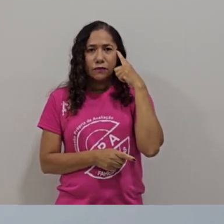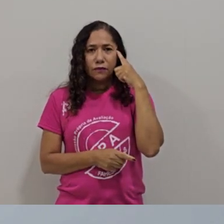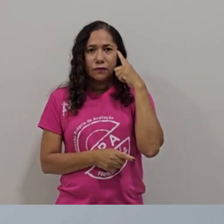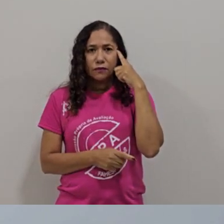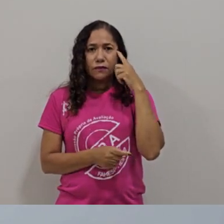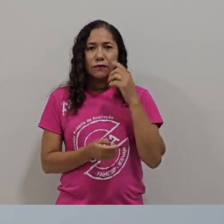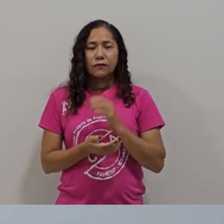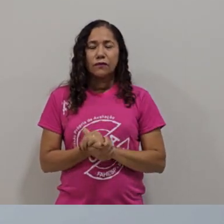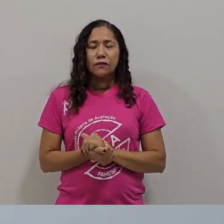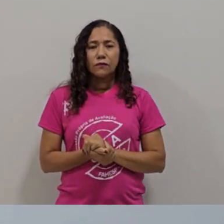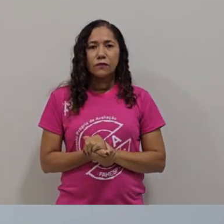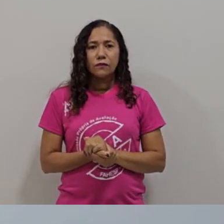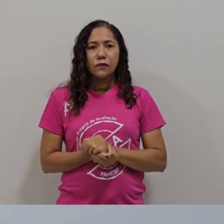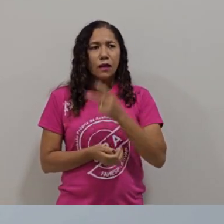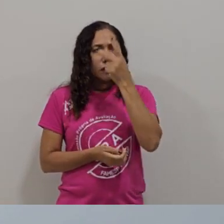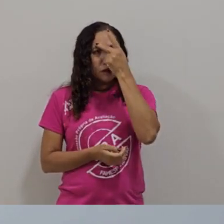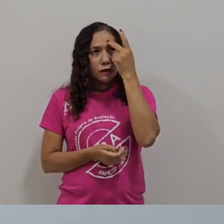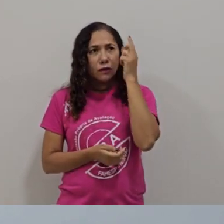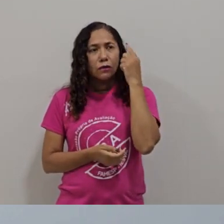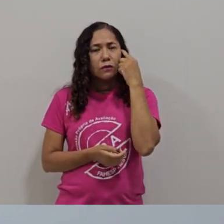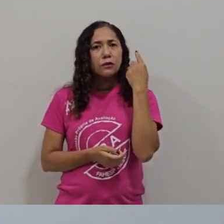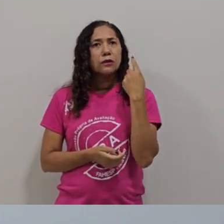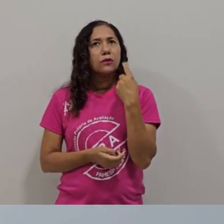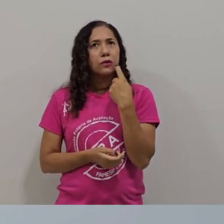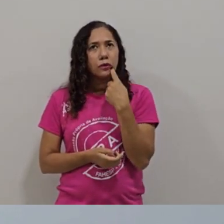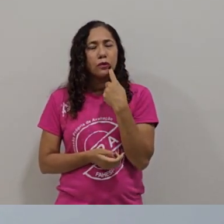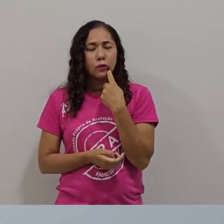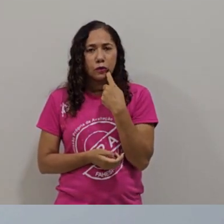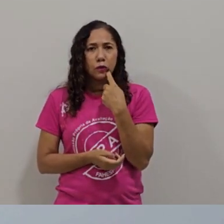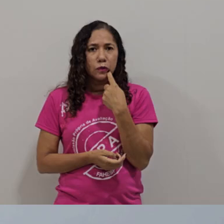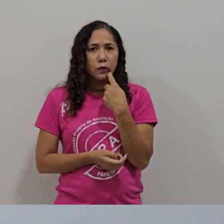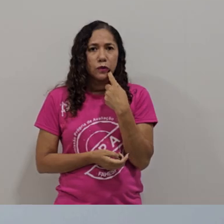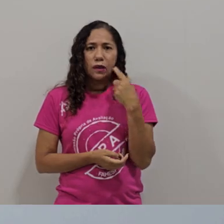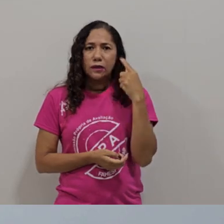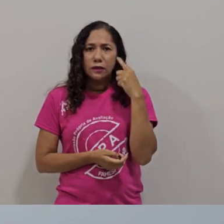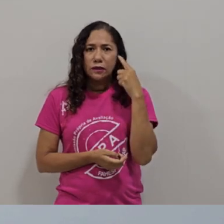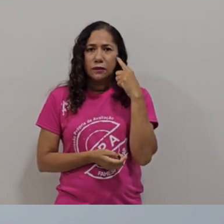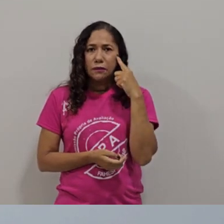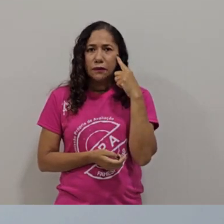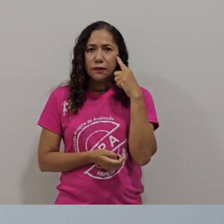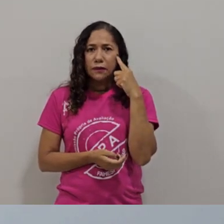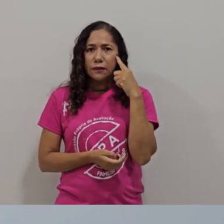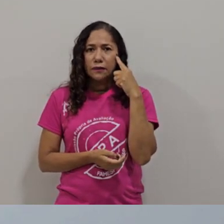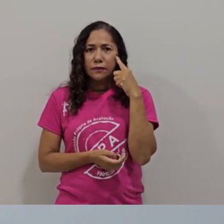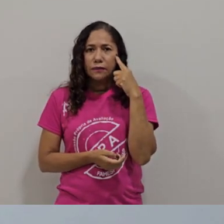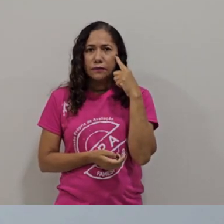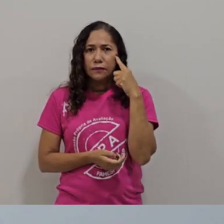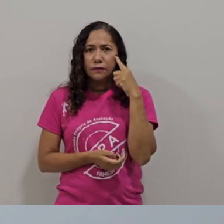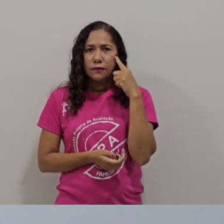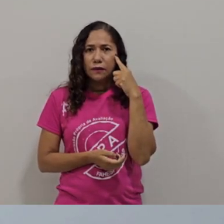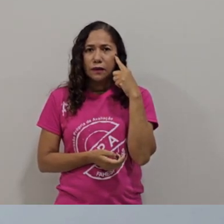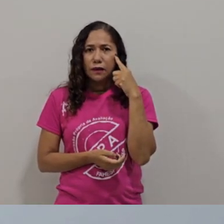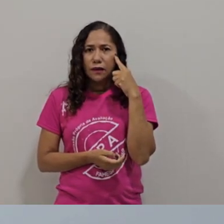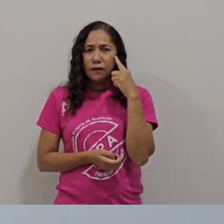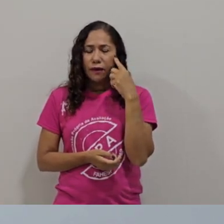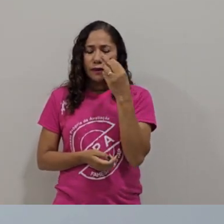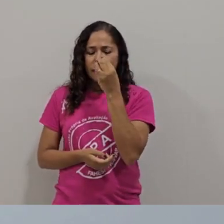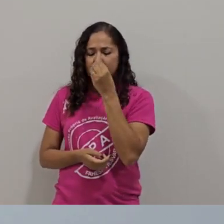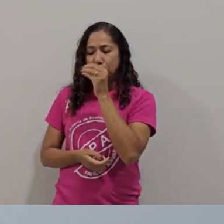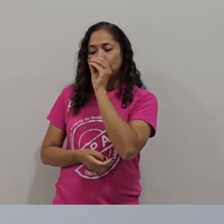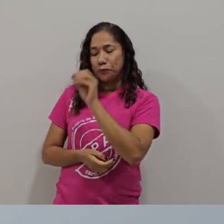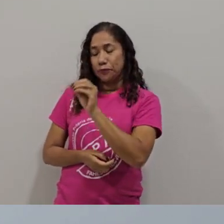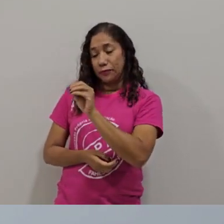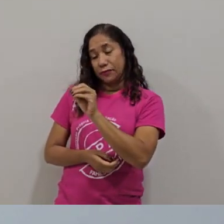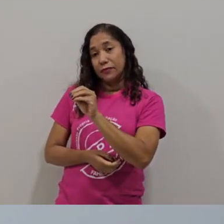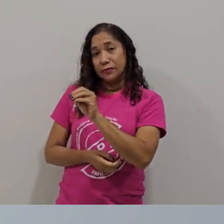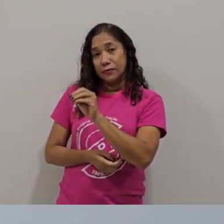desestimula muito você, como pessoa surda, você ir para um órgão desse e pensar que você não vai ser bem atendido, que vai ter um descaso. Justamente.